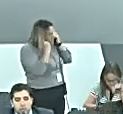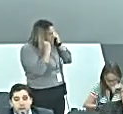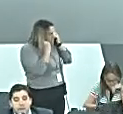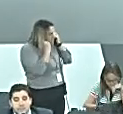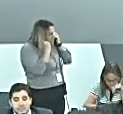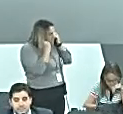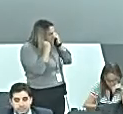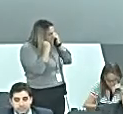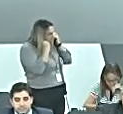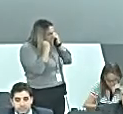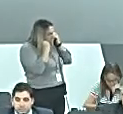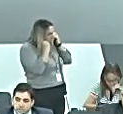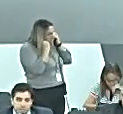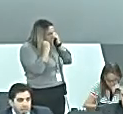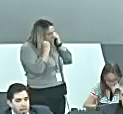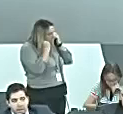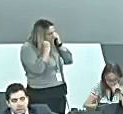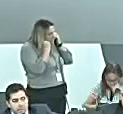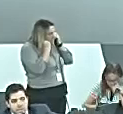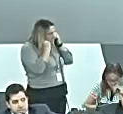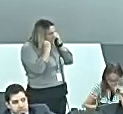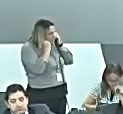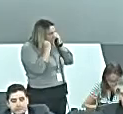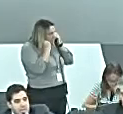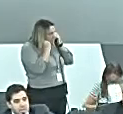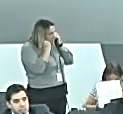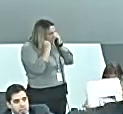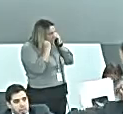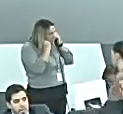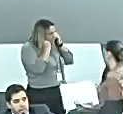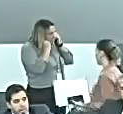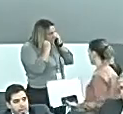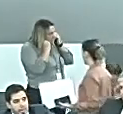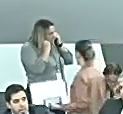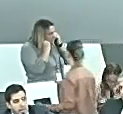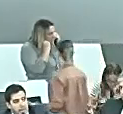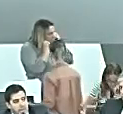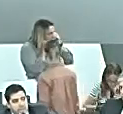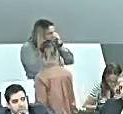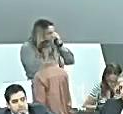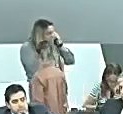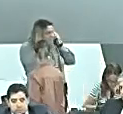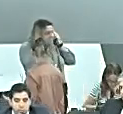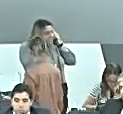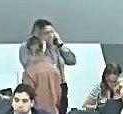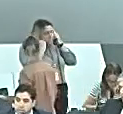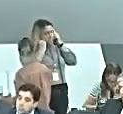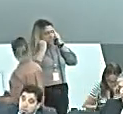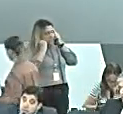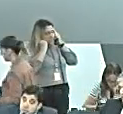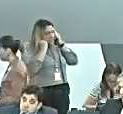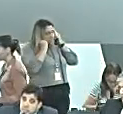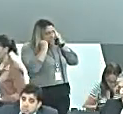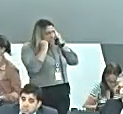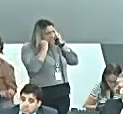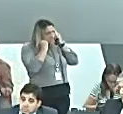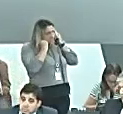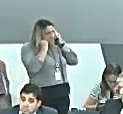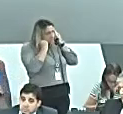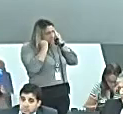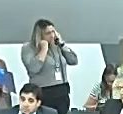função sul é essa não tem está a ministrar remédio para a detenta que cumpre pena não é